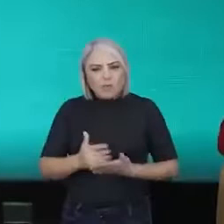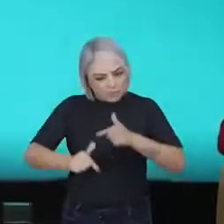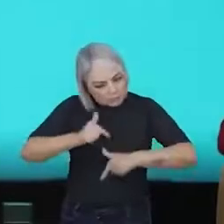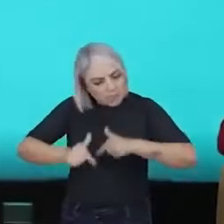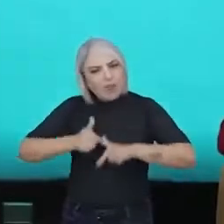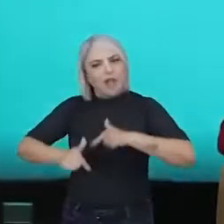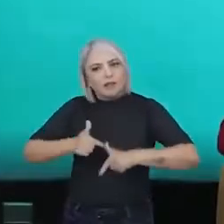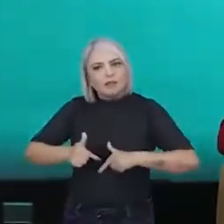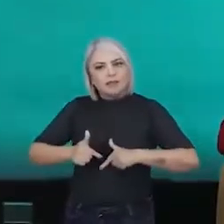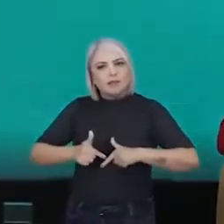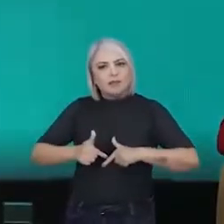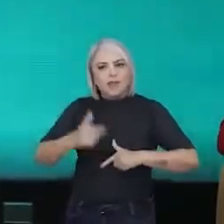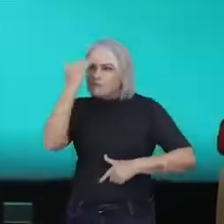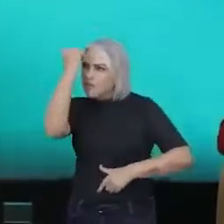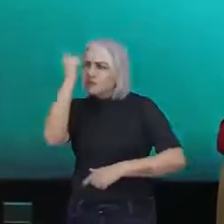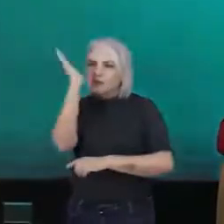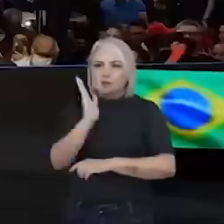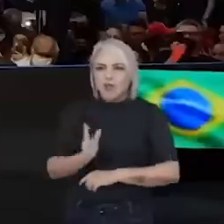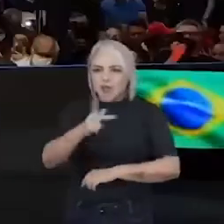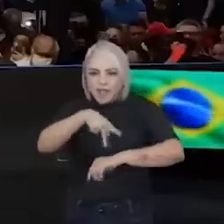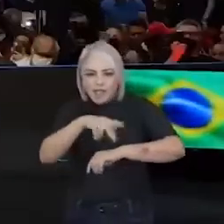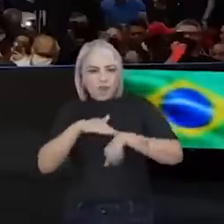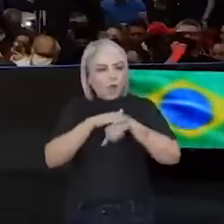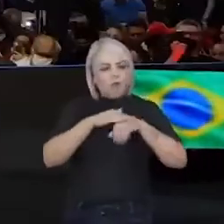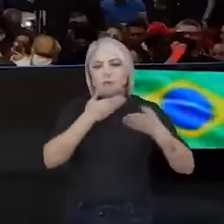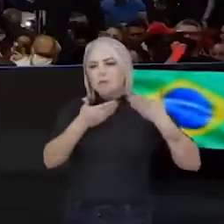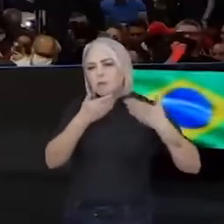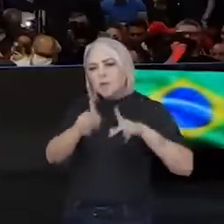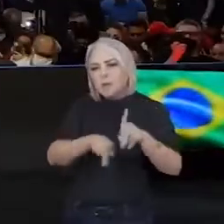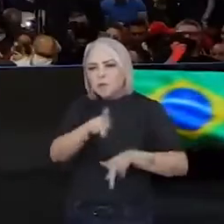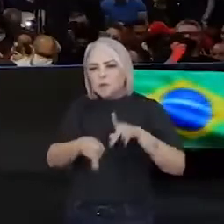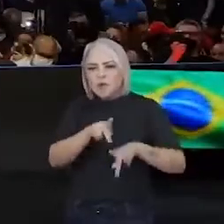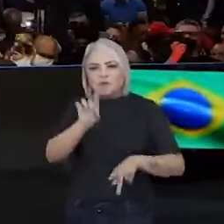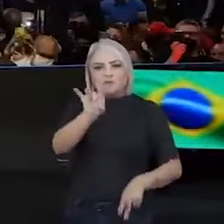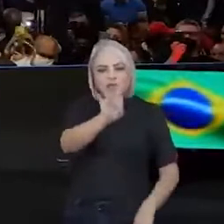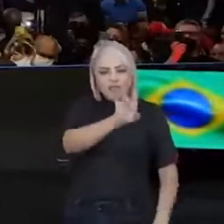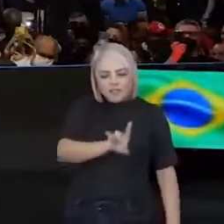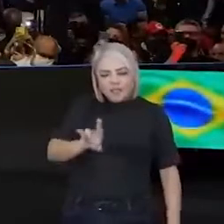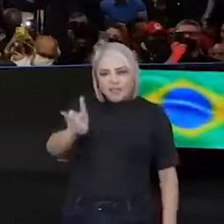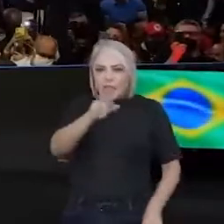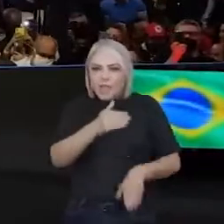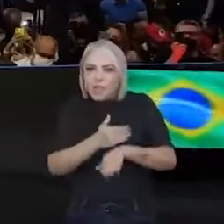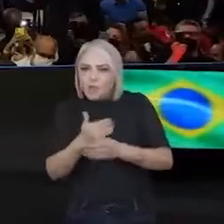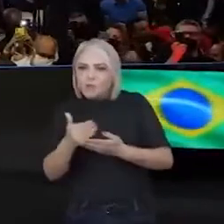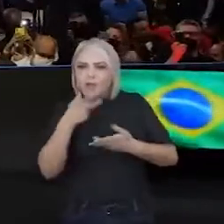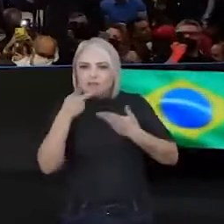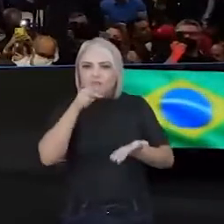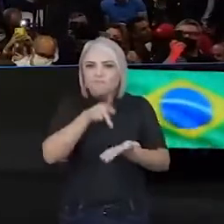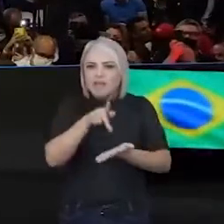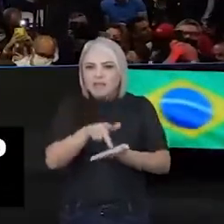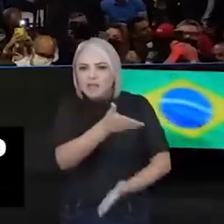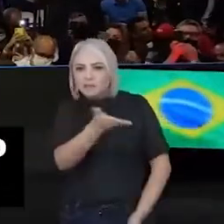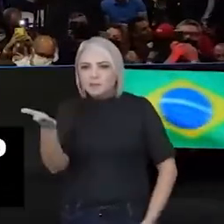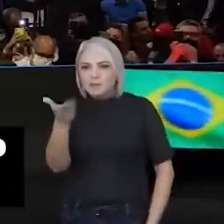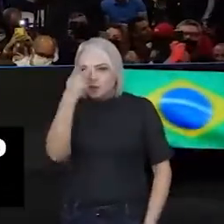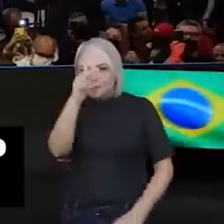viajar para o Brasil, de conversar com o povo e cada um de vocês começar a falar a verdade para esse país, eu